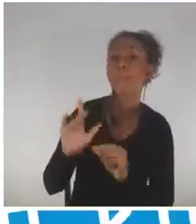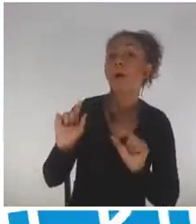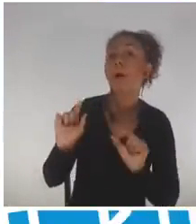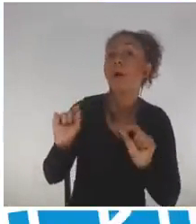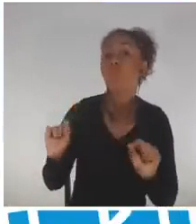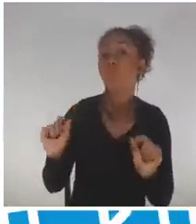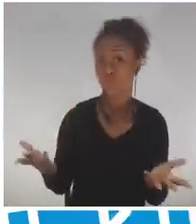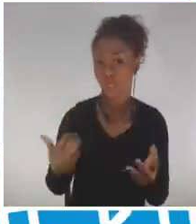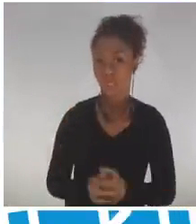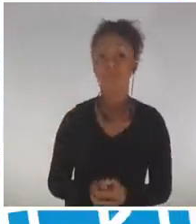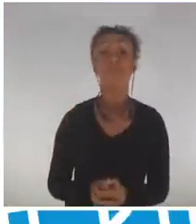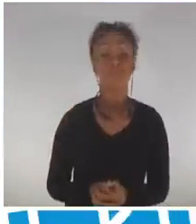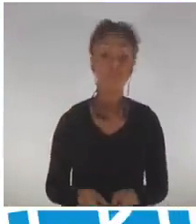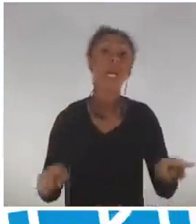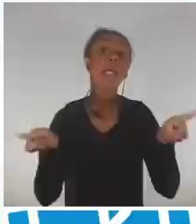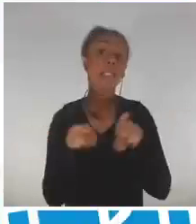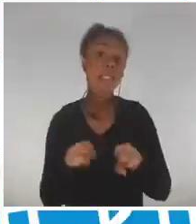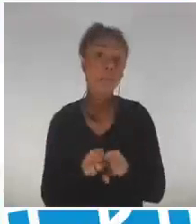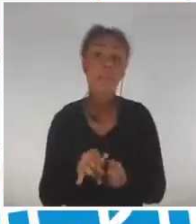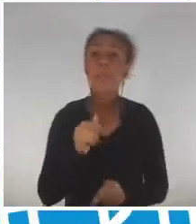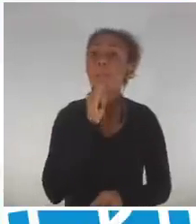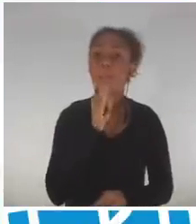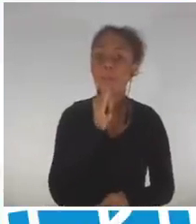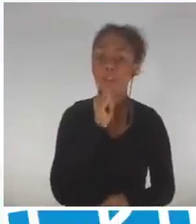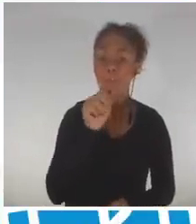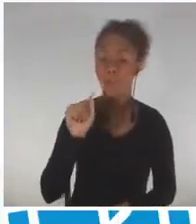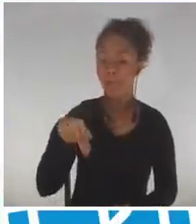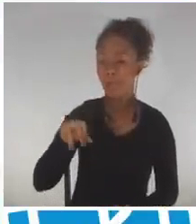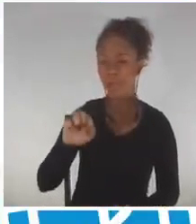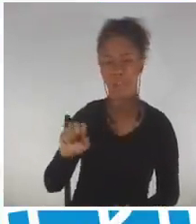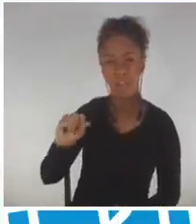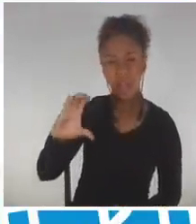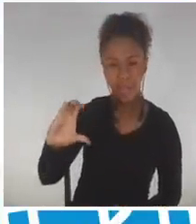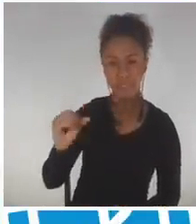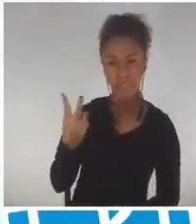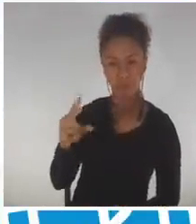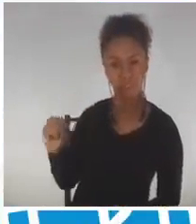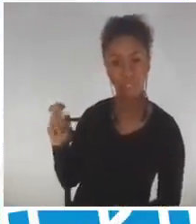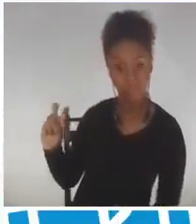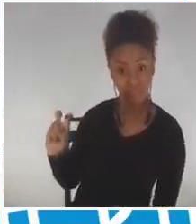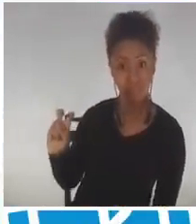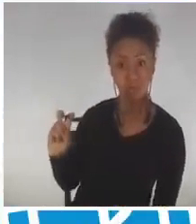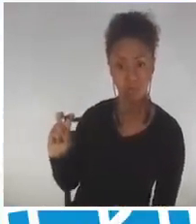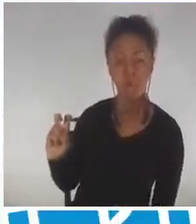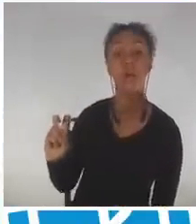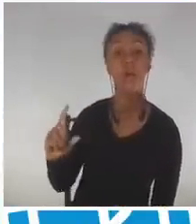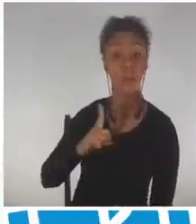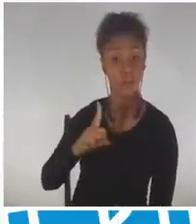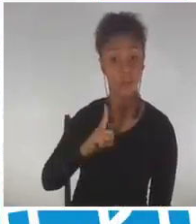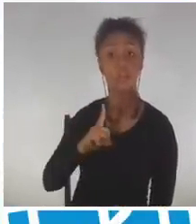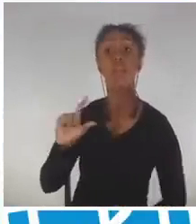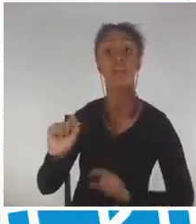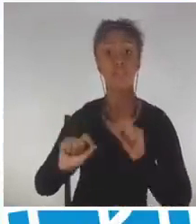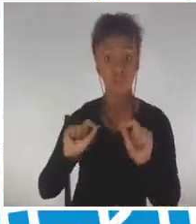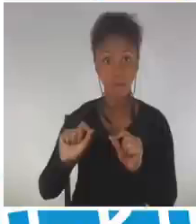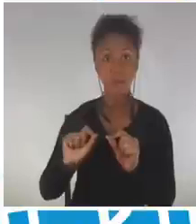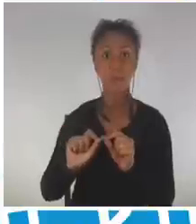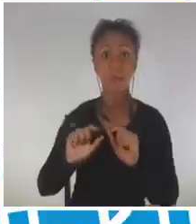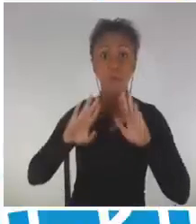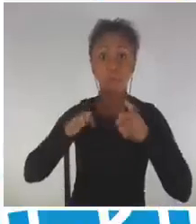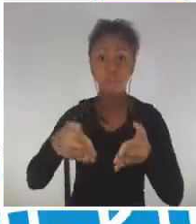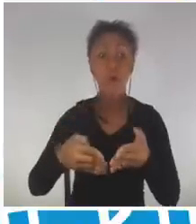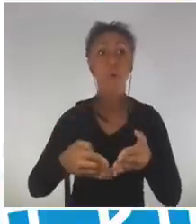a implantação do ANRESC em 2005, né, estava muito ligado a uma política de responsabilização,